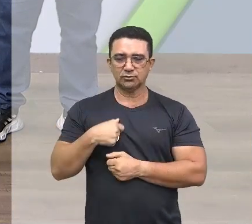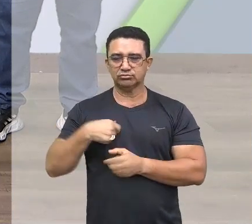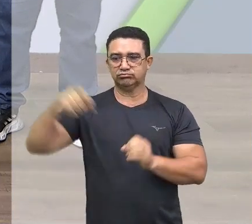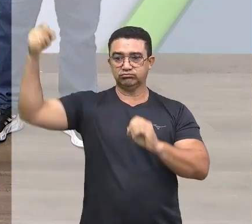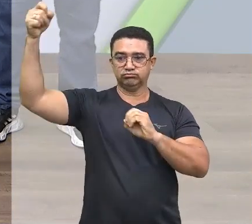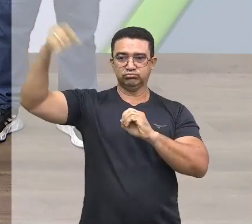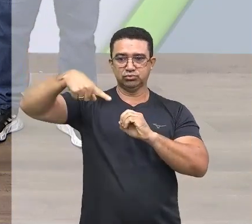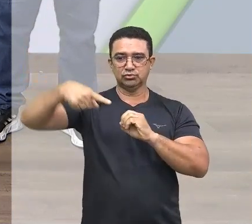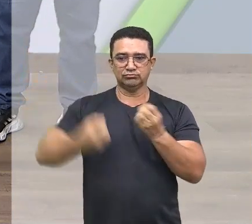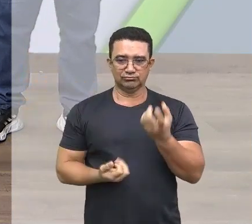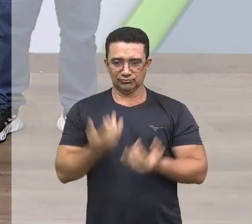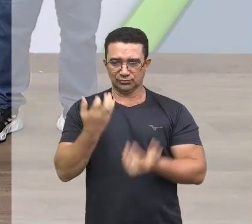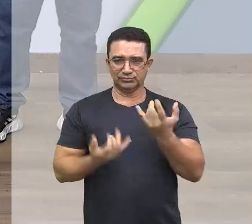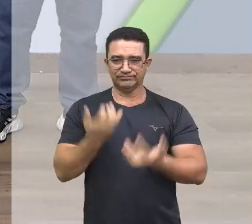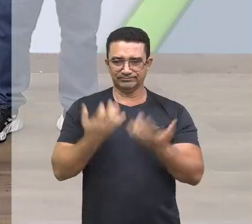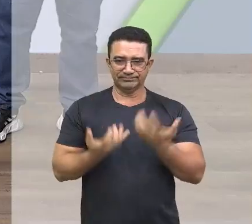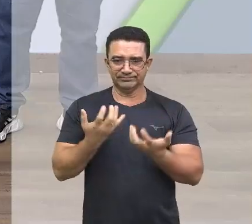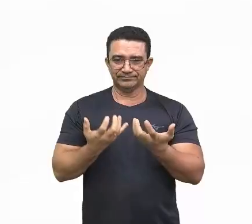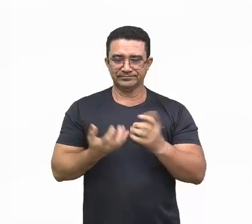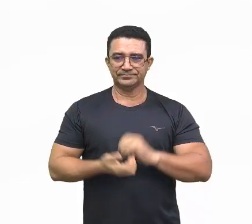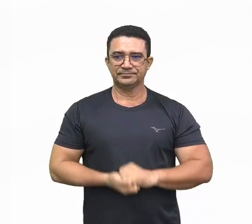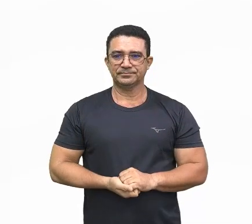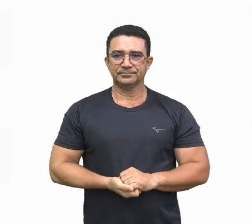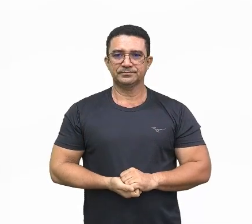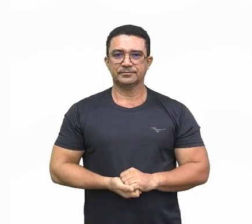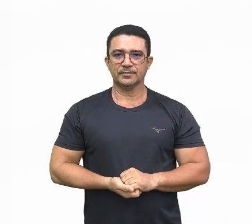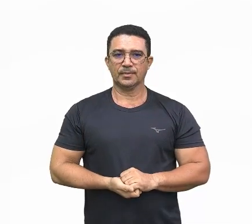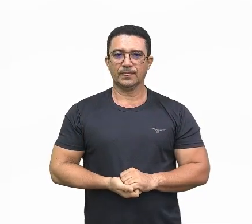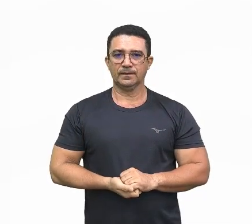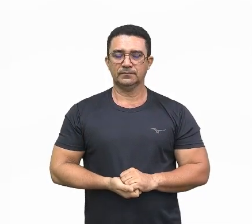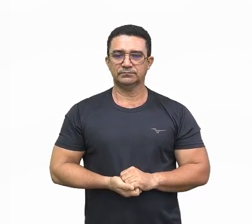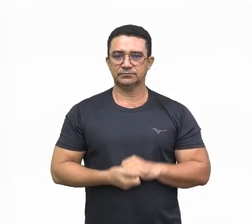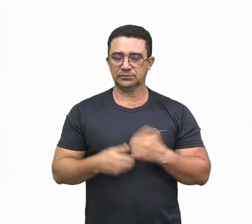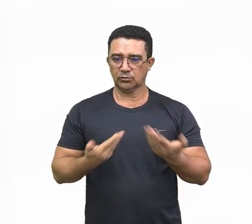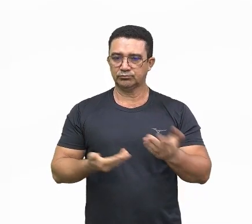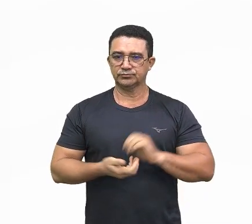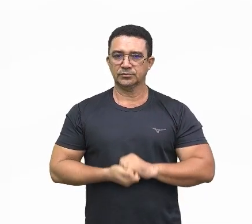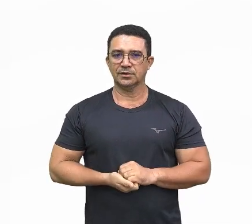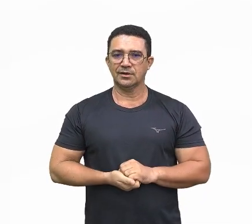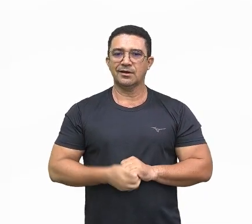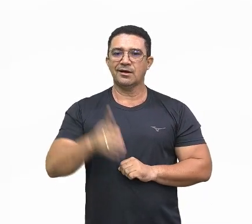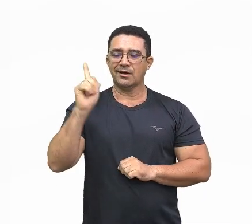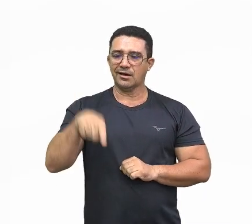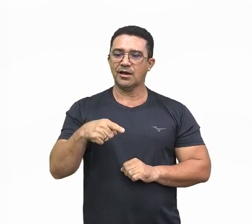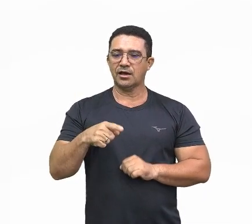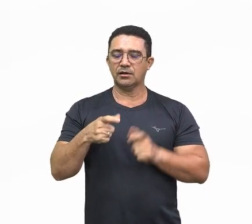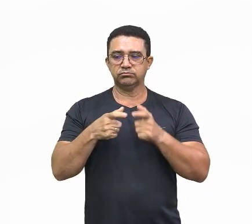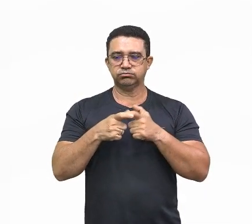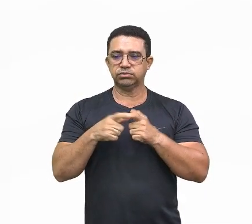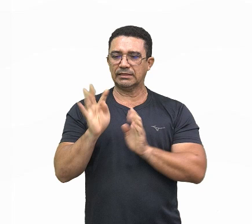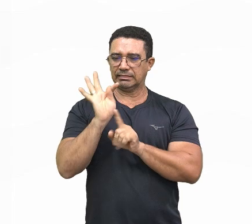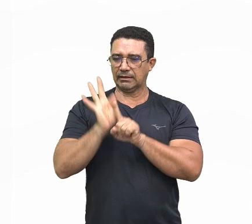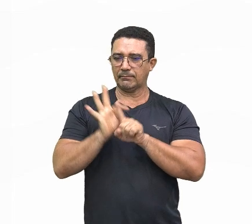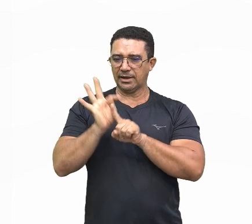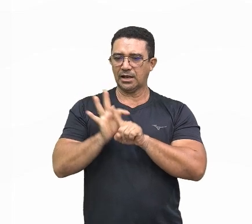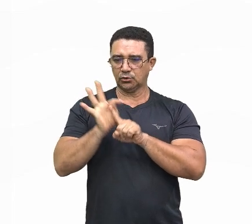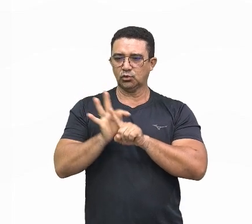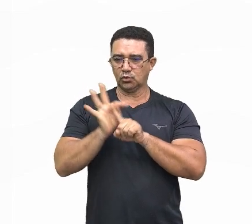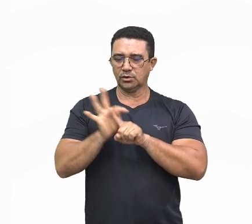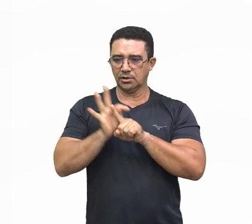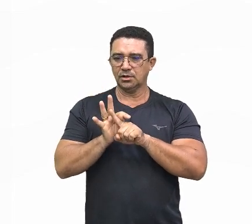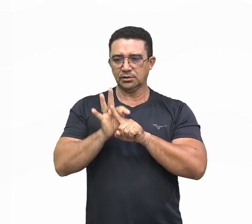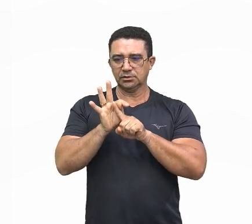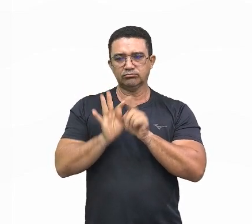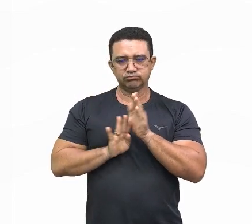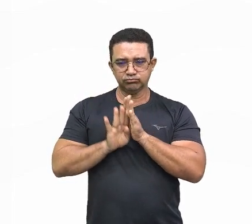é o aquecimento global? Olha só. O aquecimento global, ele é o aumento da temperatura média dos oceanos